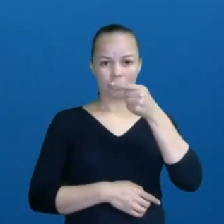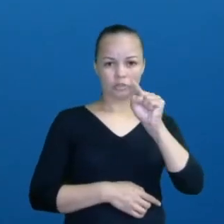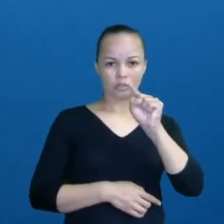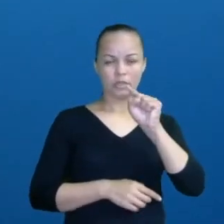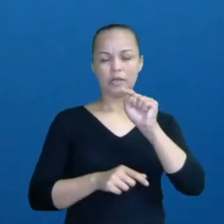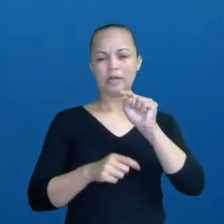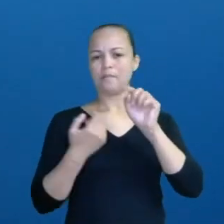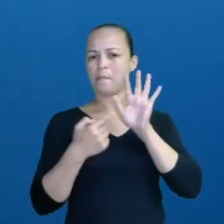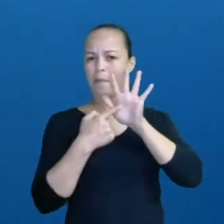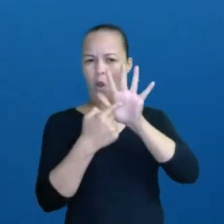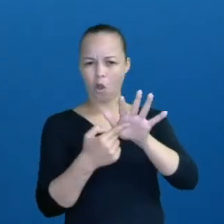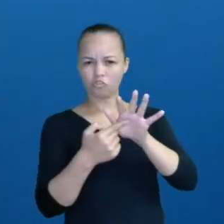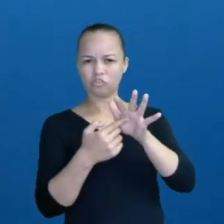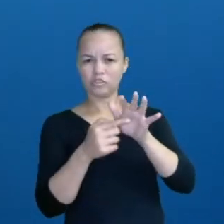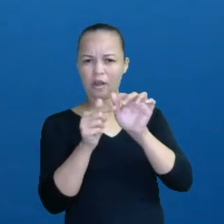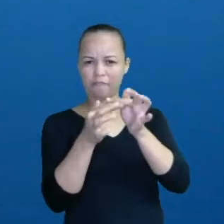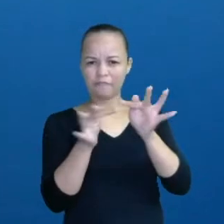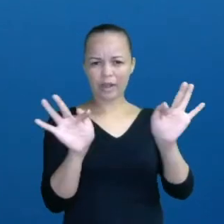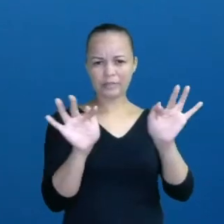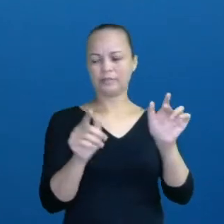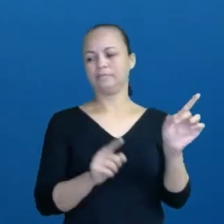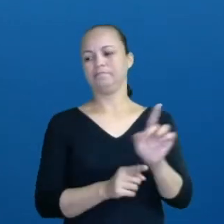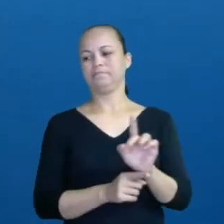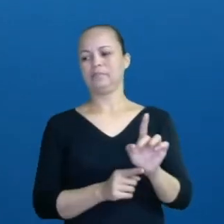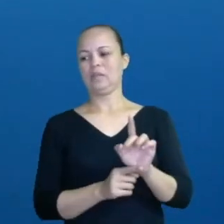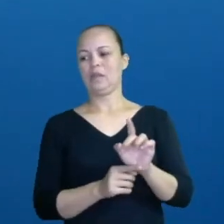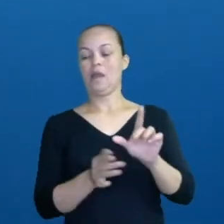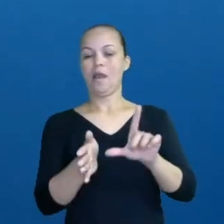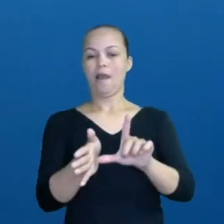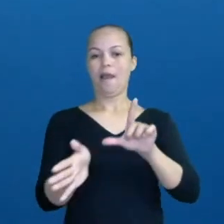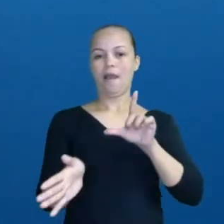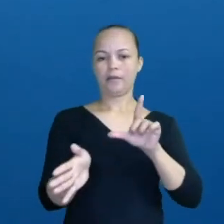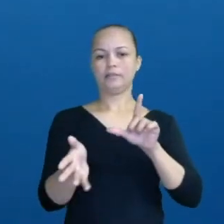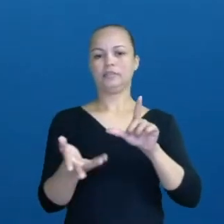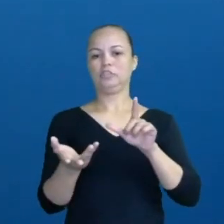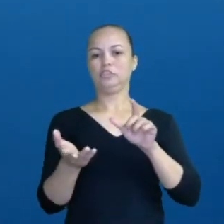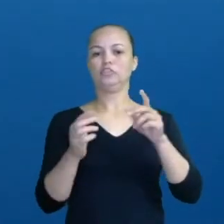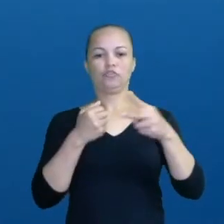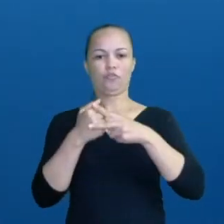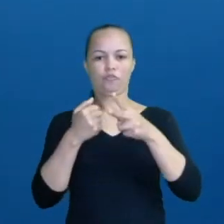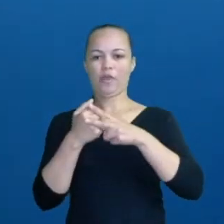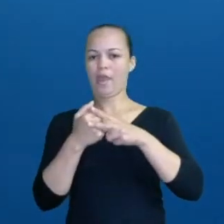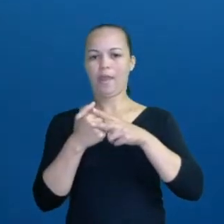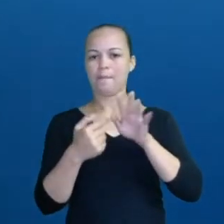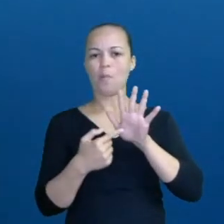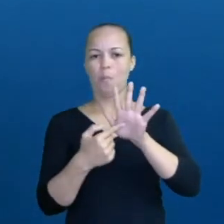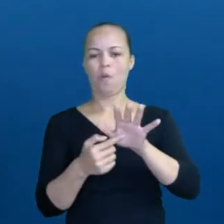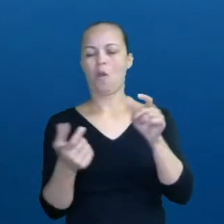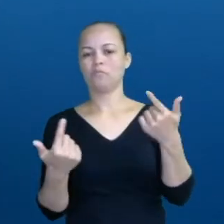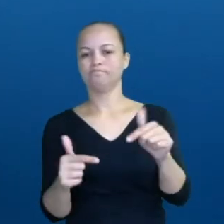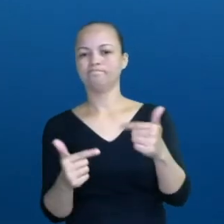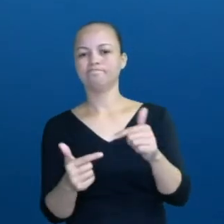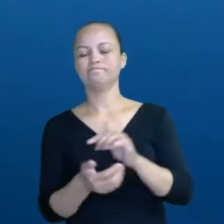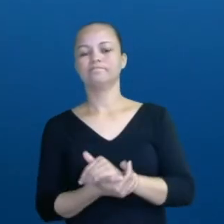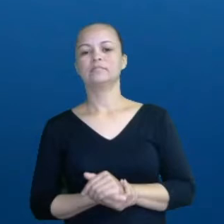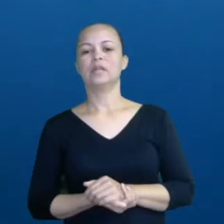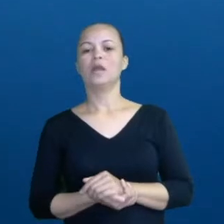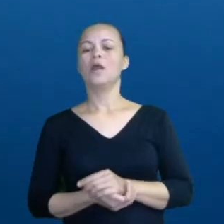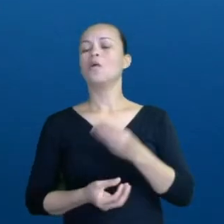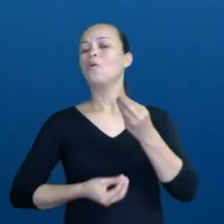embaixo com uma outra cor só para vocês perceberem. Mas antes do verbo, ele não aparece. E como é que nós fazemos para